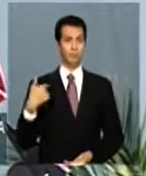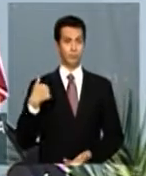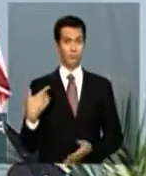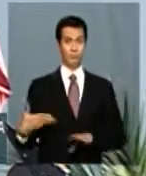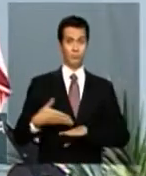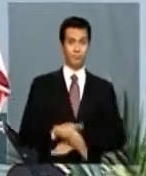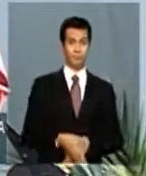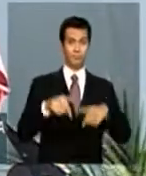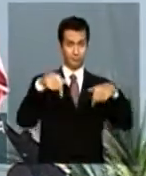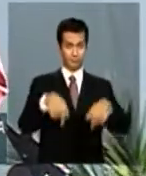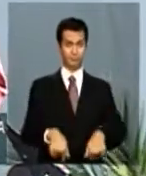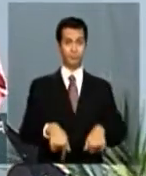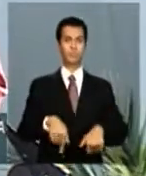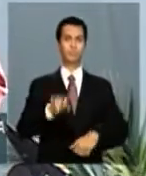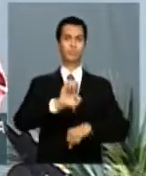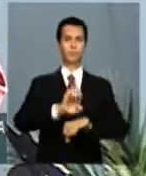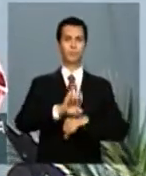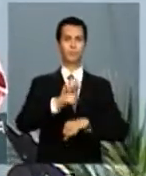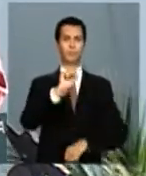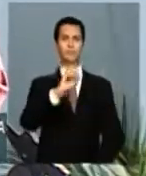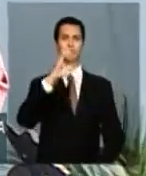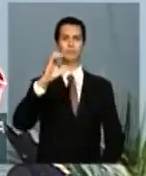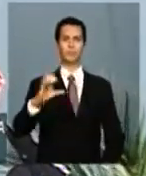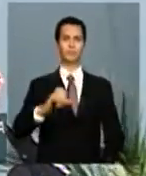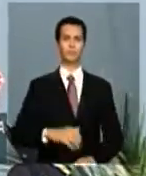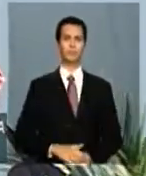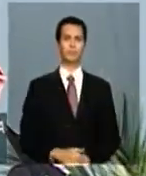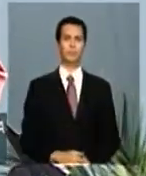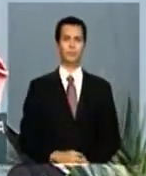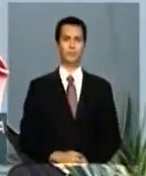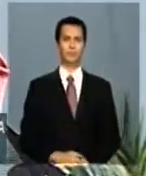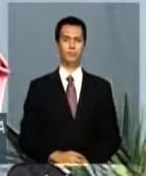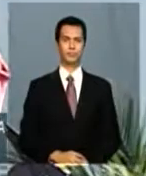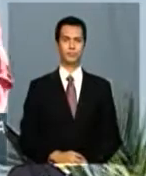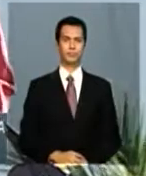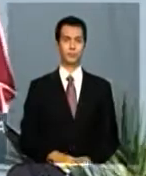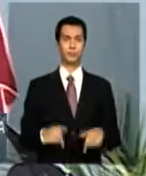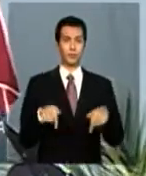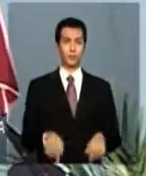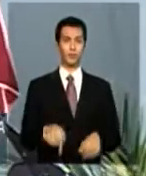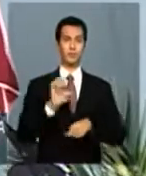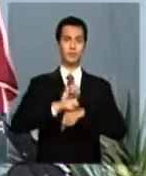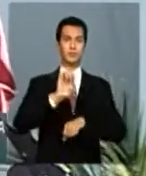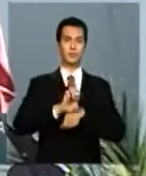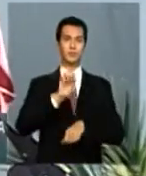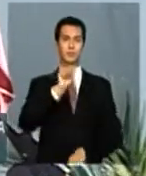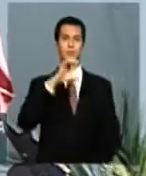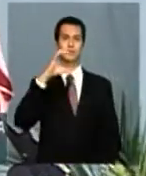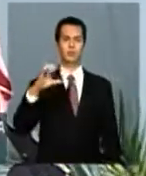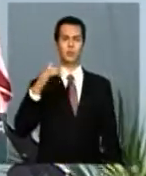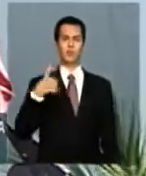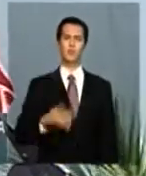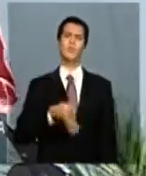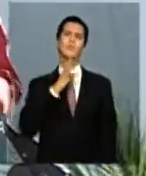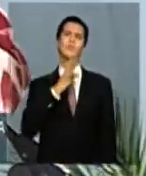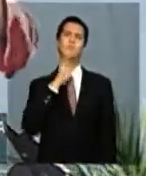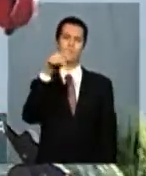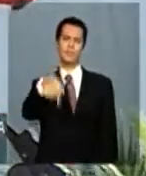Catarina, que é um estado que há mais de 40 anos eu conheço,